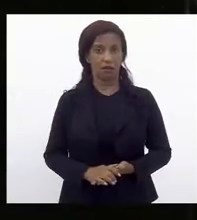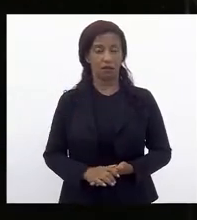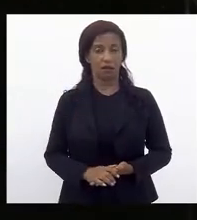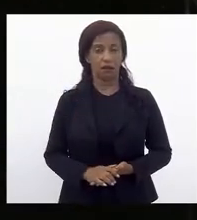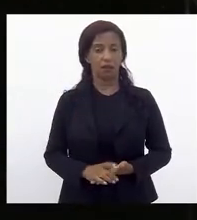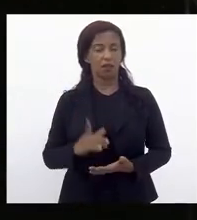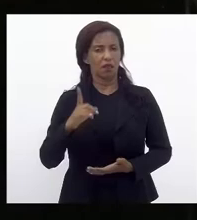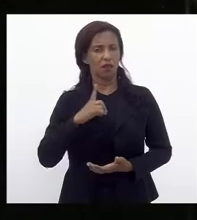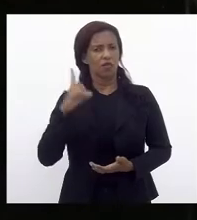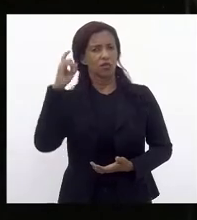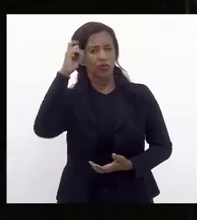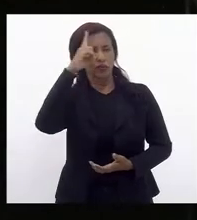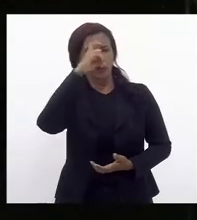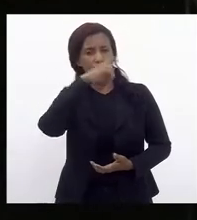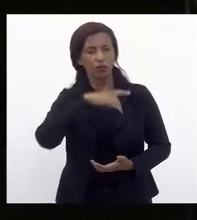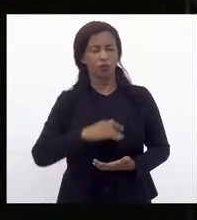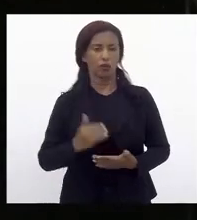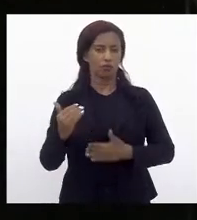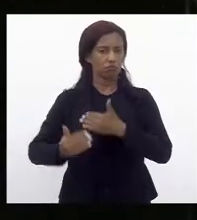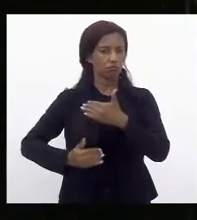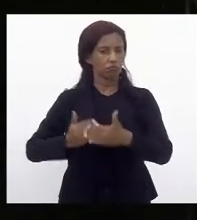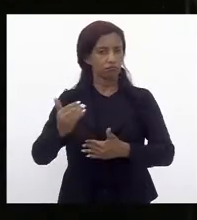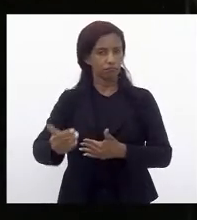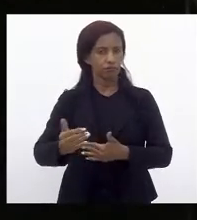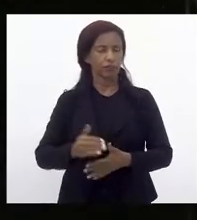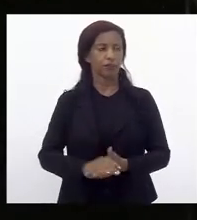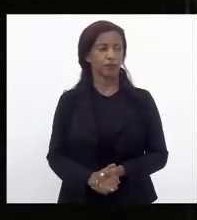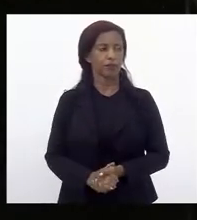teria dificuldade de avançar.